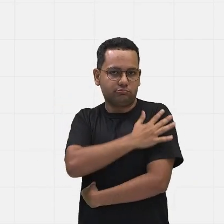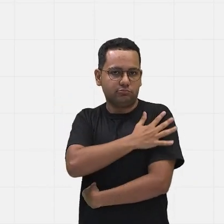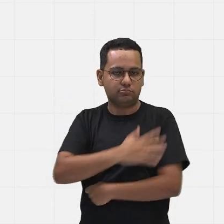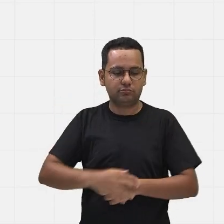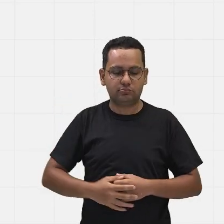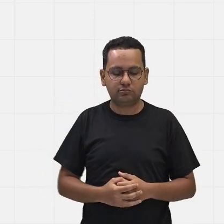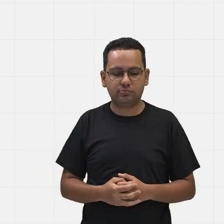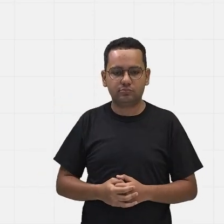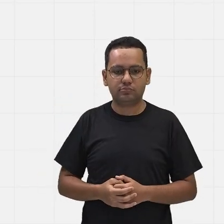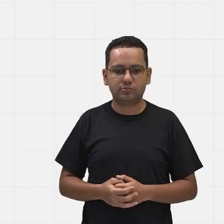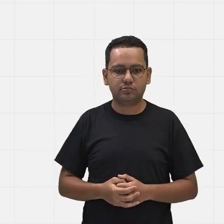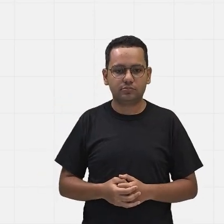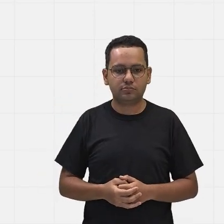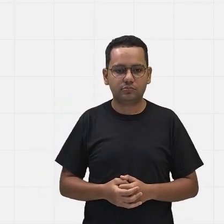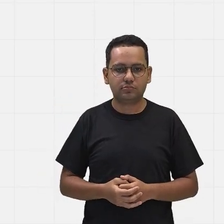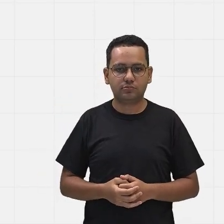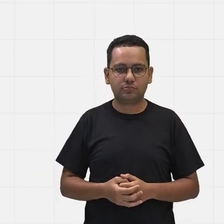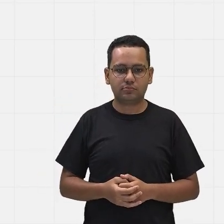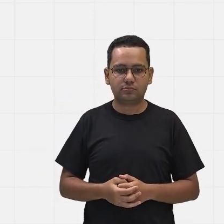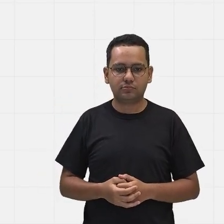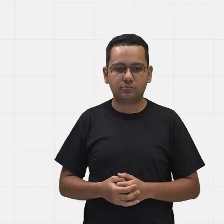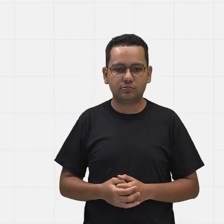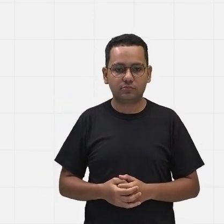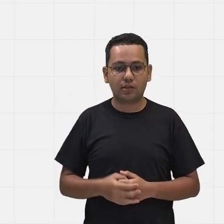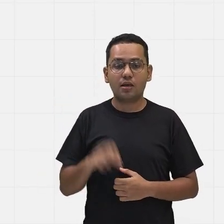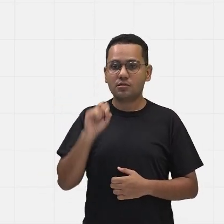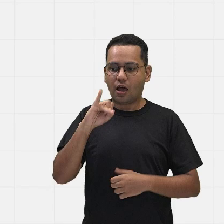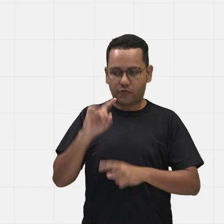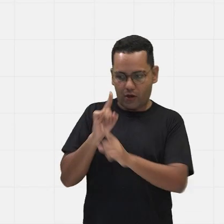Após selecionar, você vai clicar em entrar no canal.